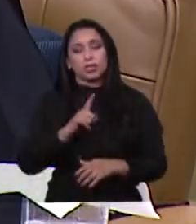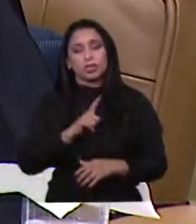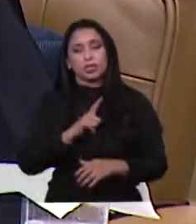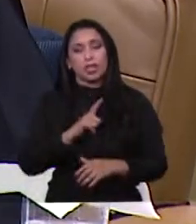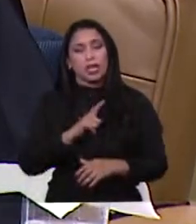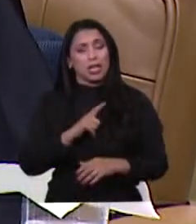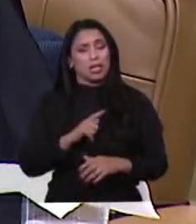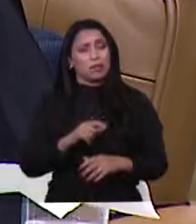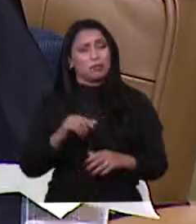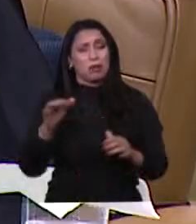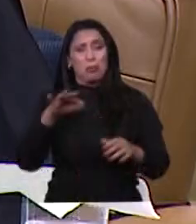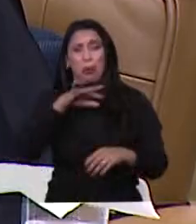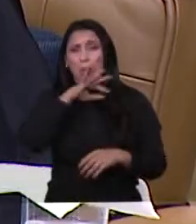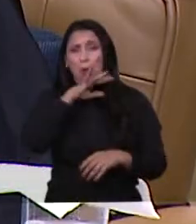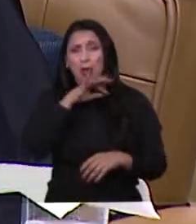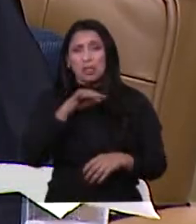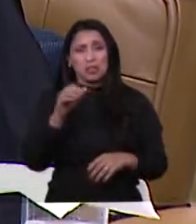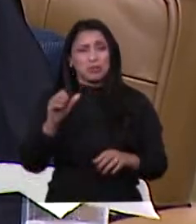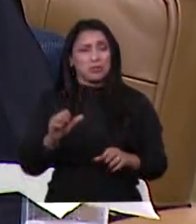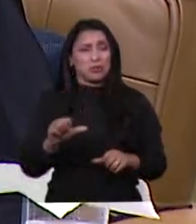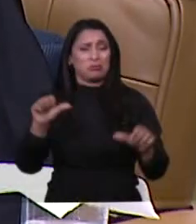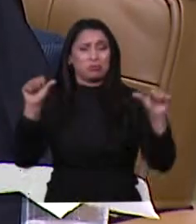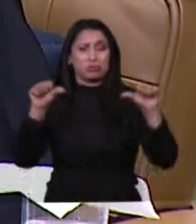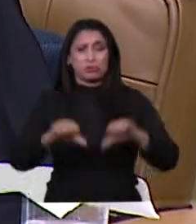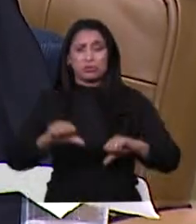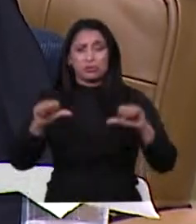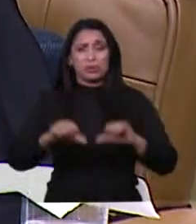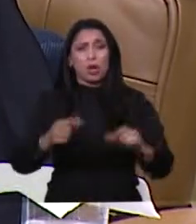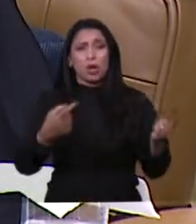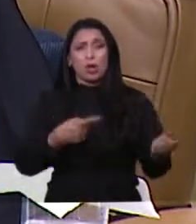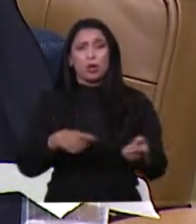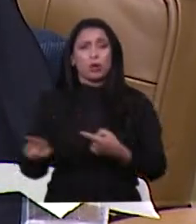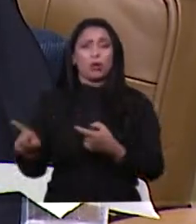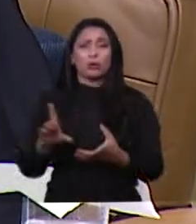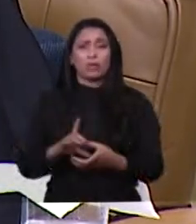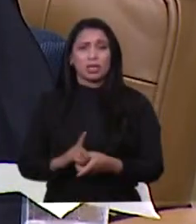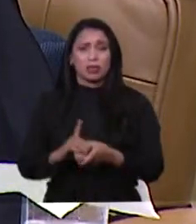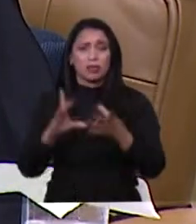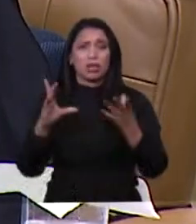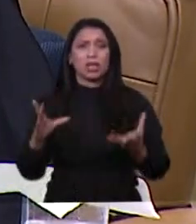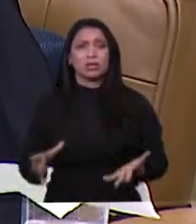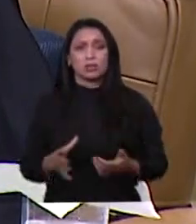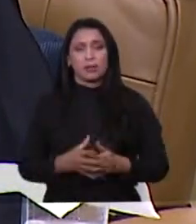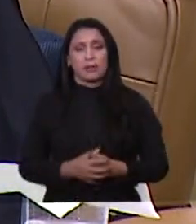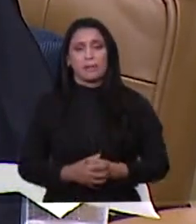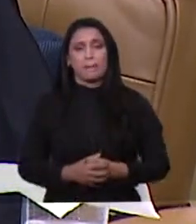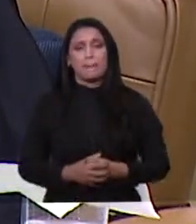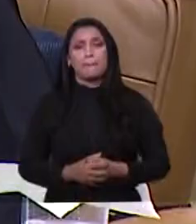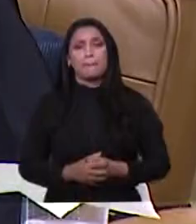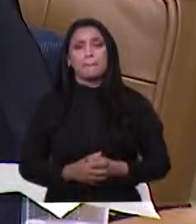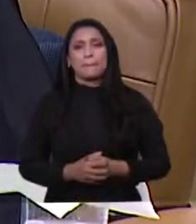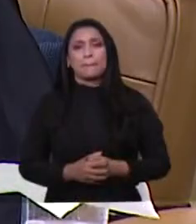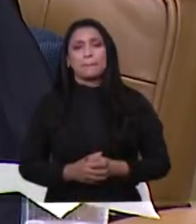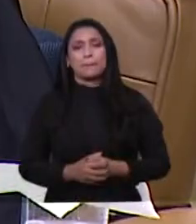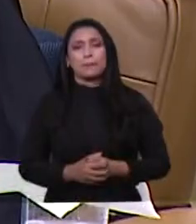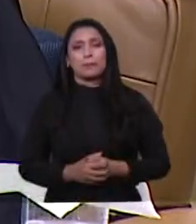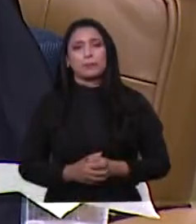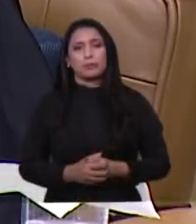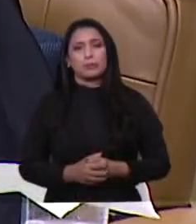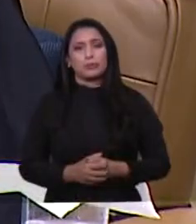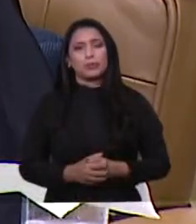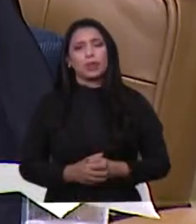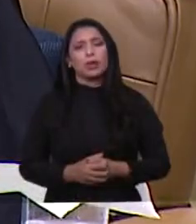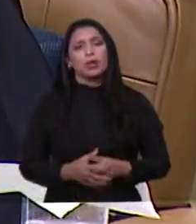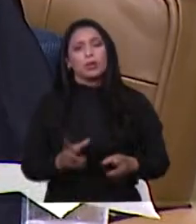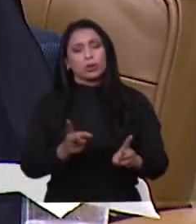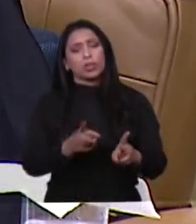mais terríveis do nosso tempo contra a ordem democrática estabelecida. A exasperação nessa